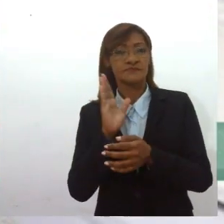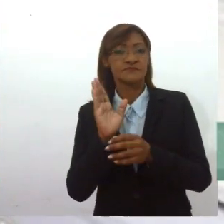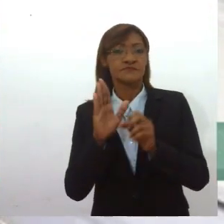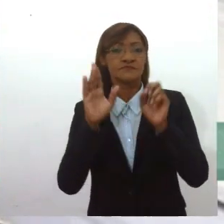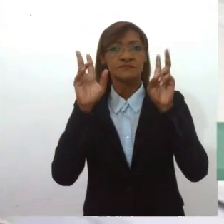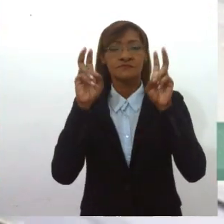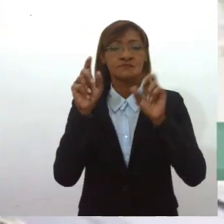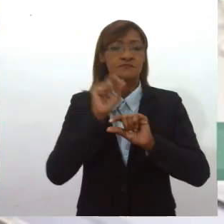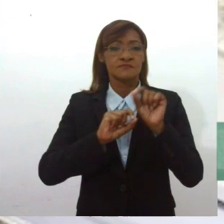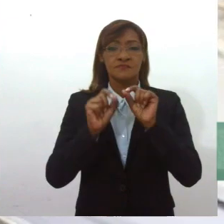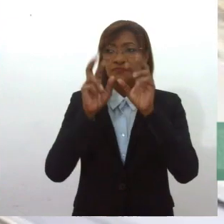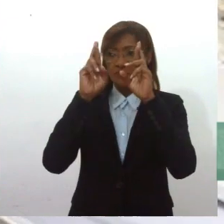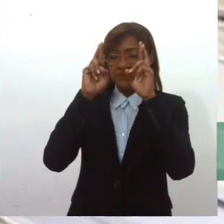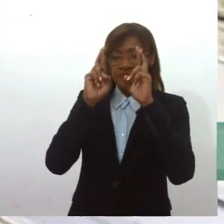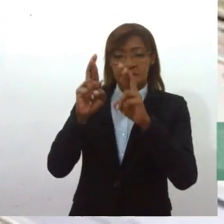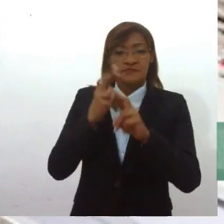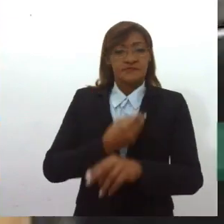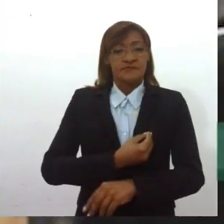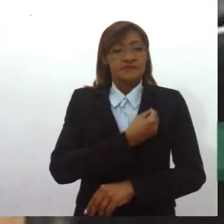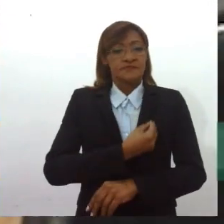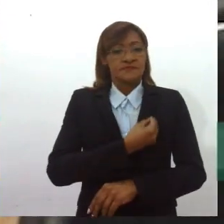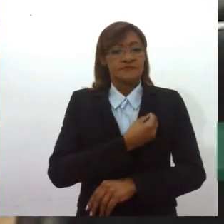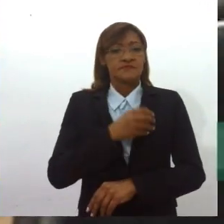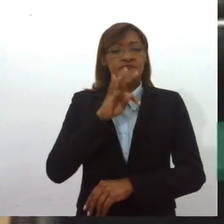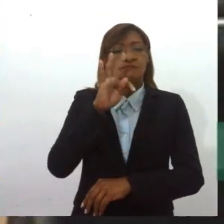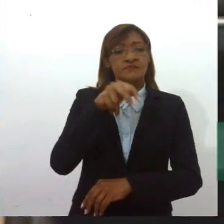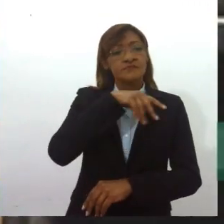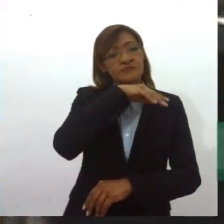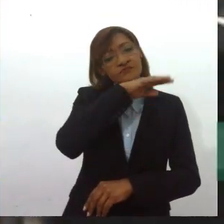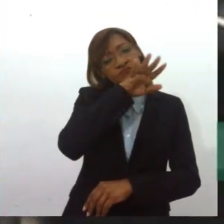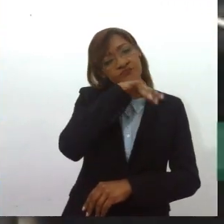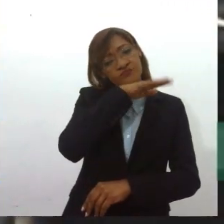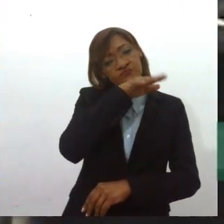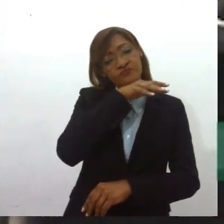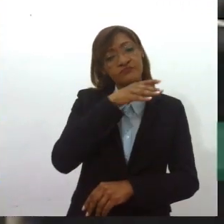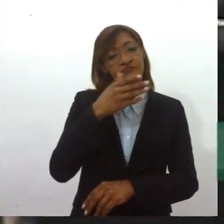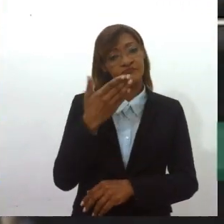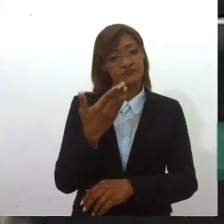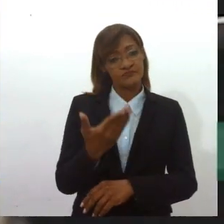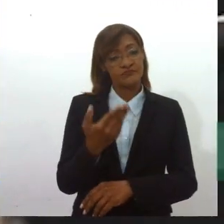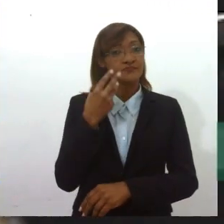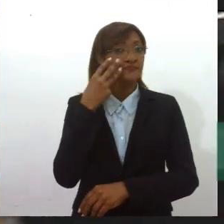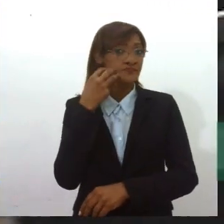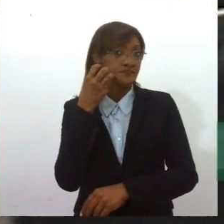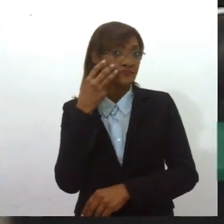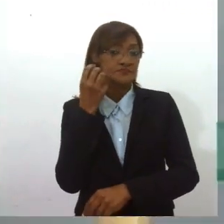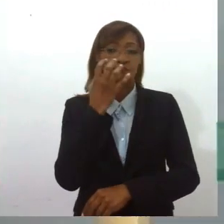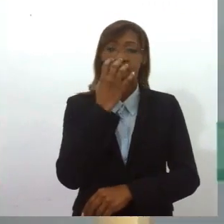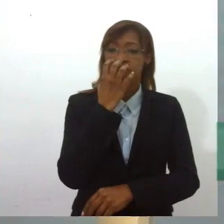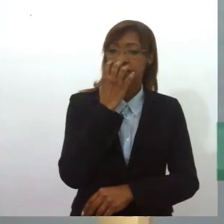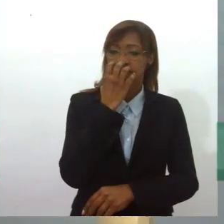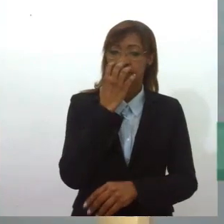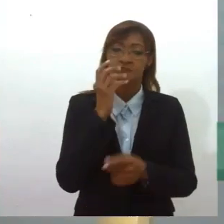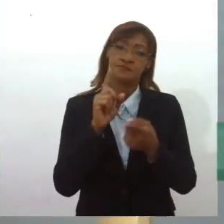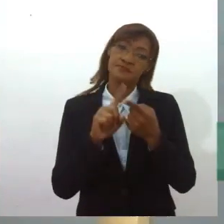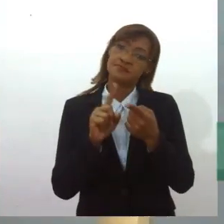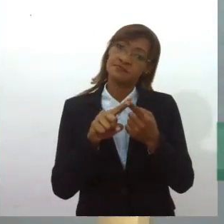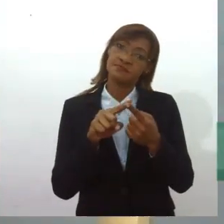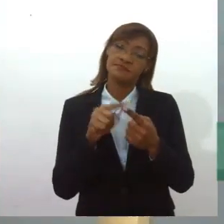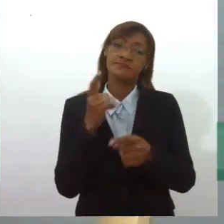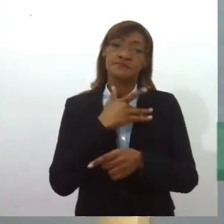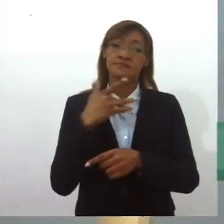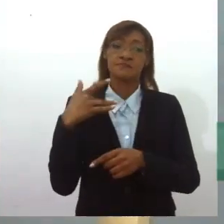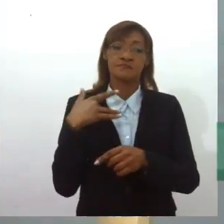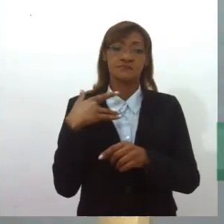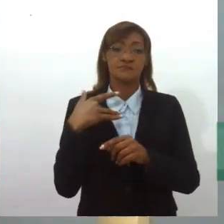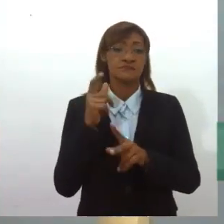sobre o respeito à vida dos animais neste caso específico de cães e gatos e também sobre a saúde pública para